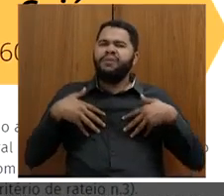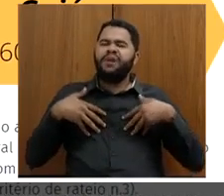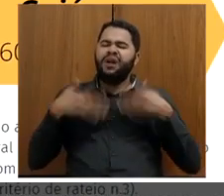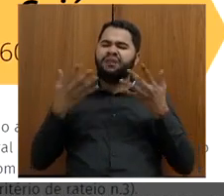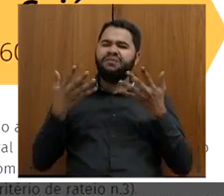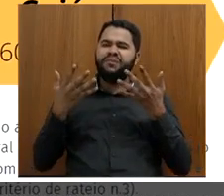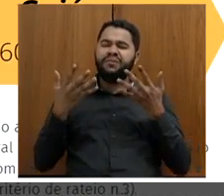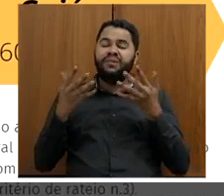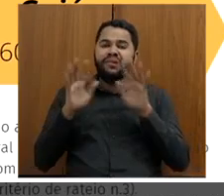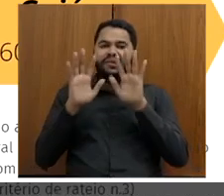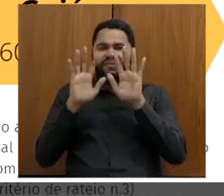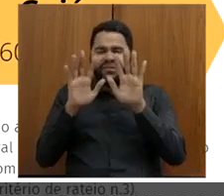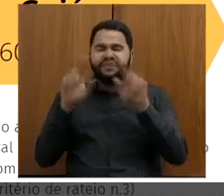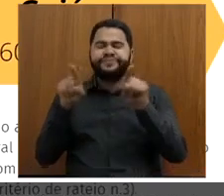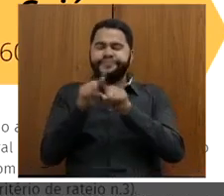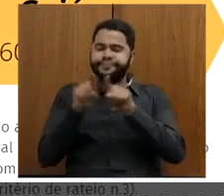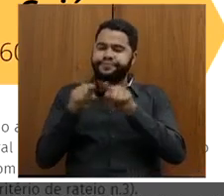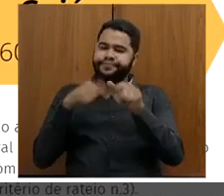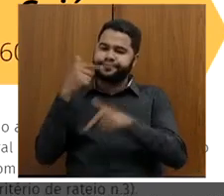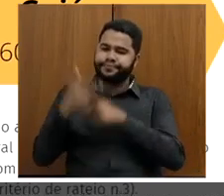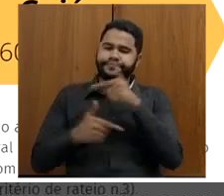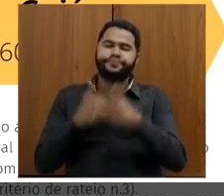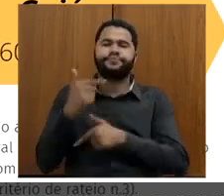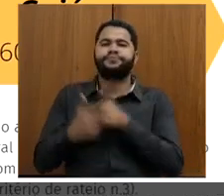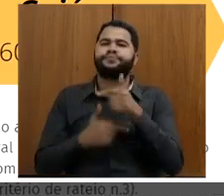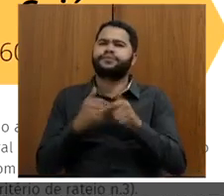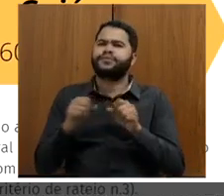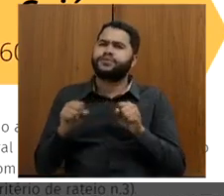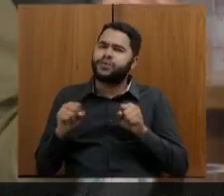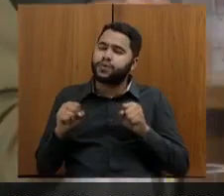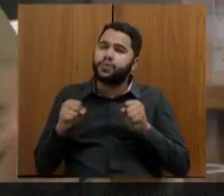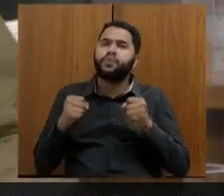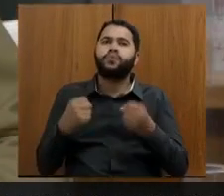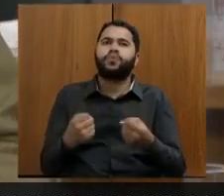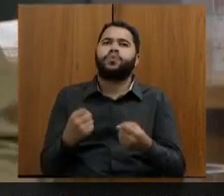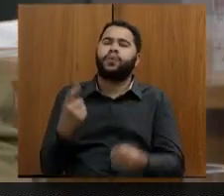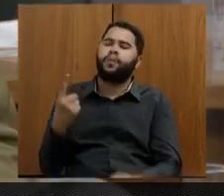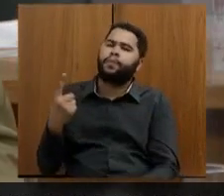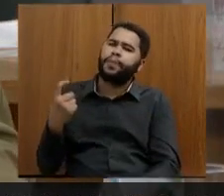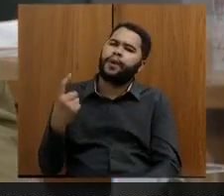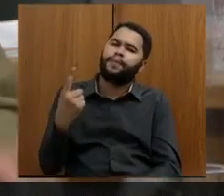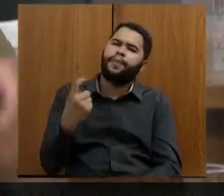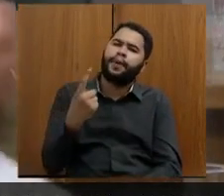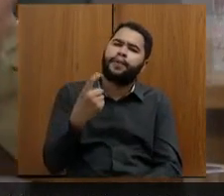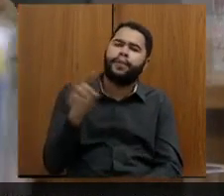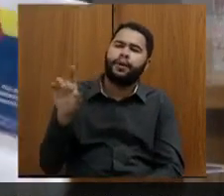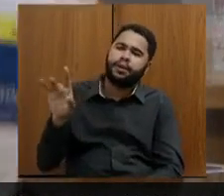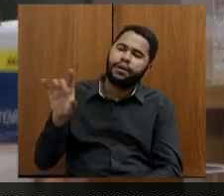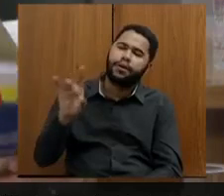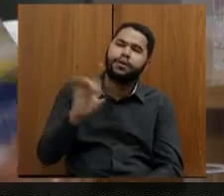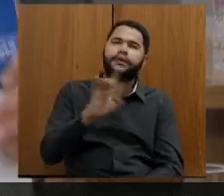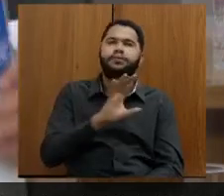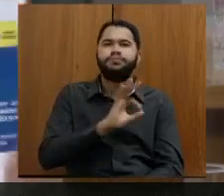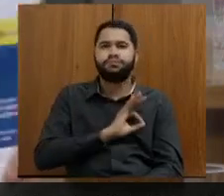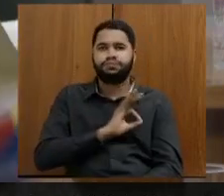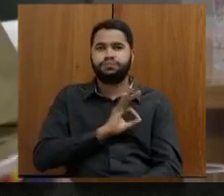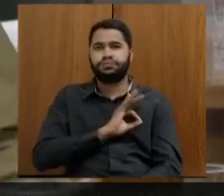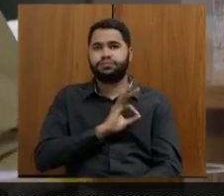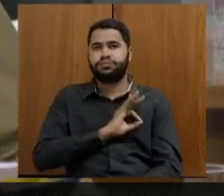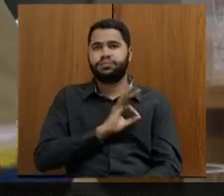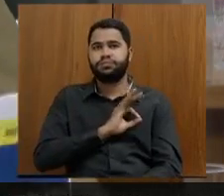satisfação mas isso é muito trabalho é é o esforço individual de cada policial né